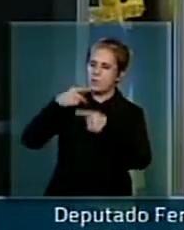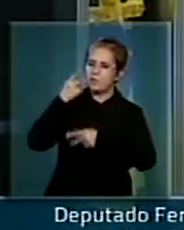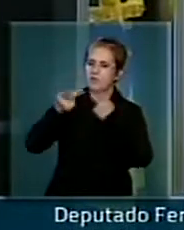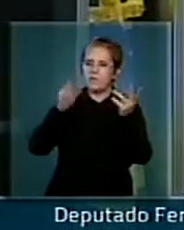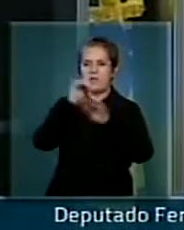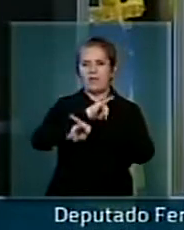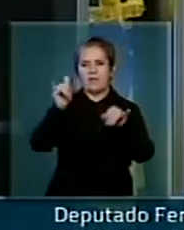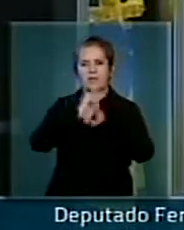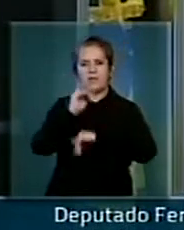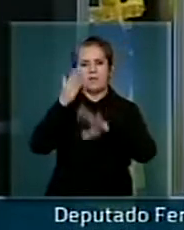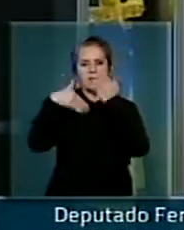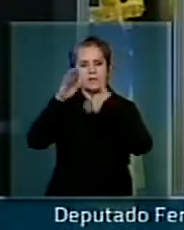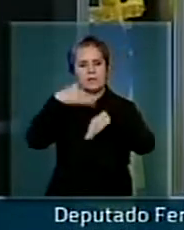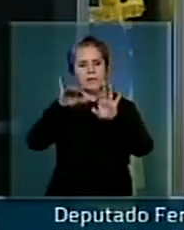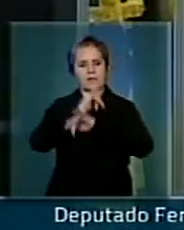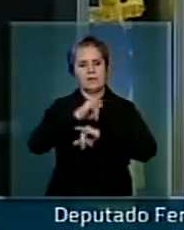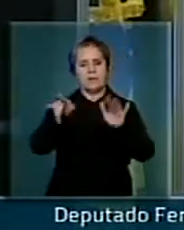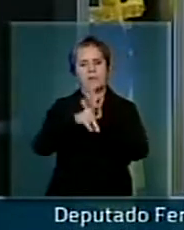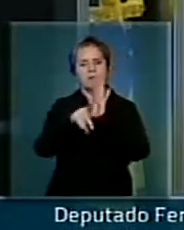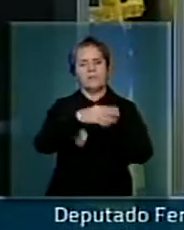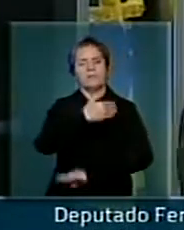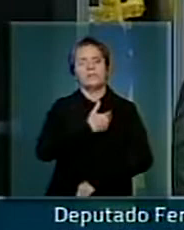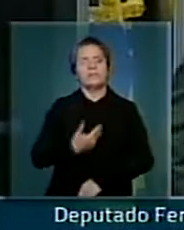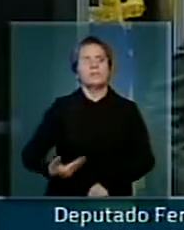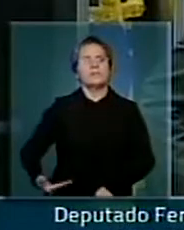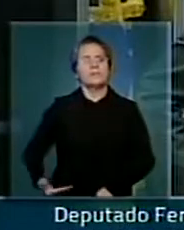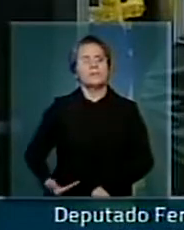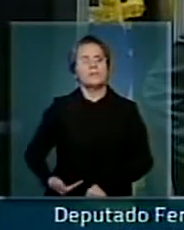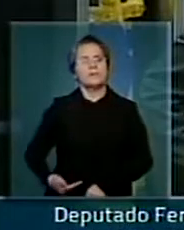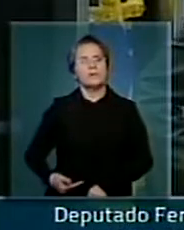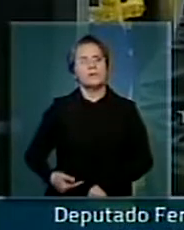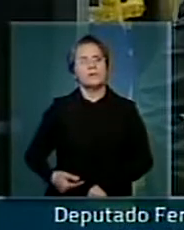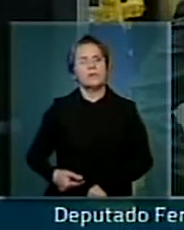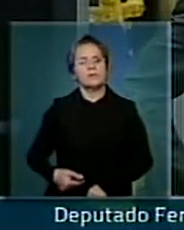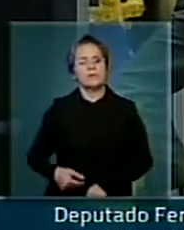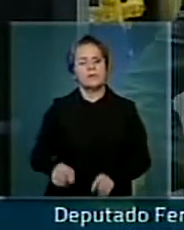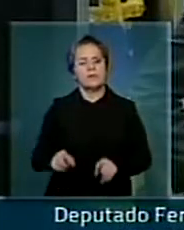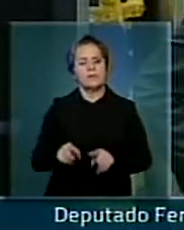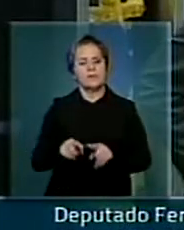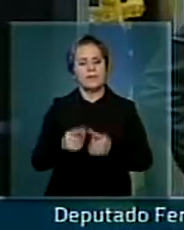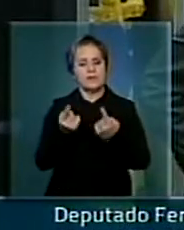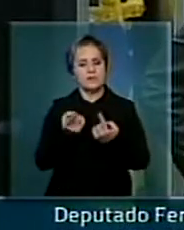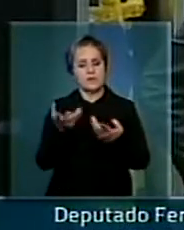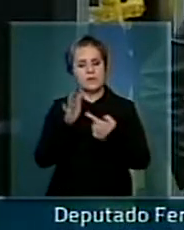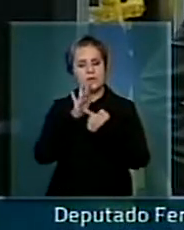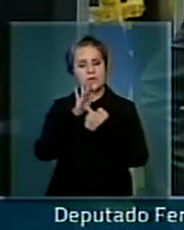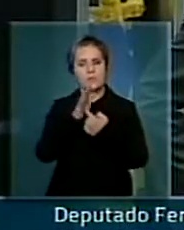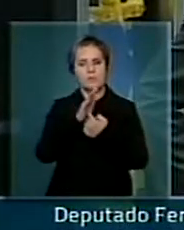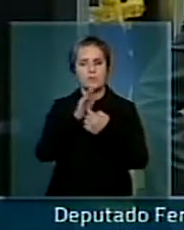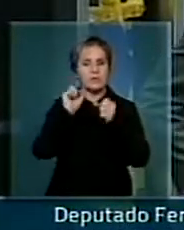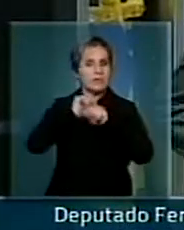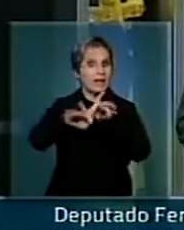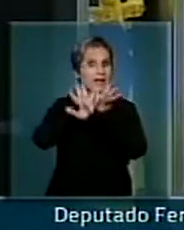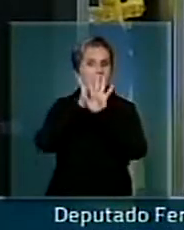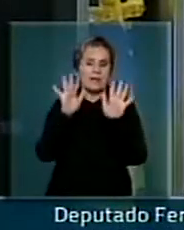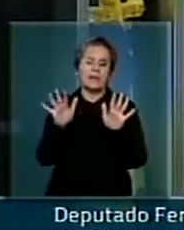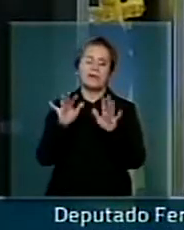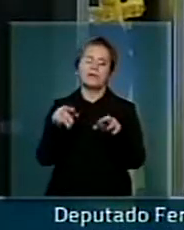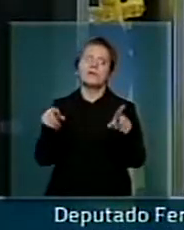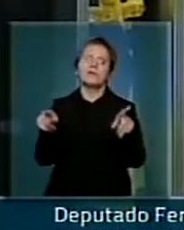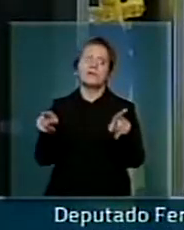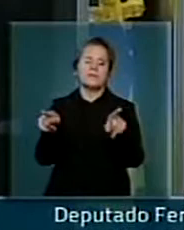os indicadores de desenvolvimento divulgados pelo governo, não sofre qualquer tipo de maquiagem, e mais do que isso,